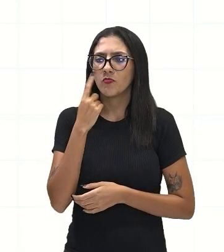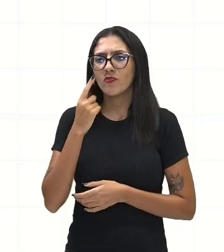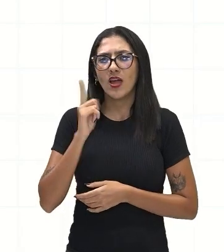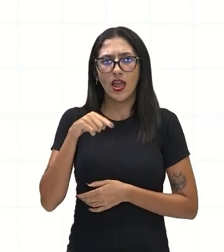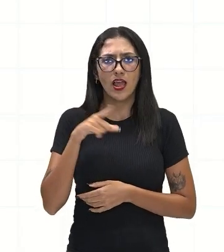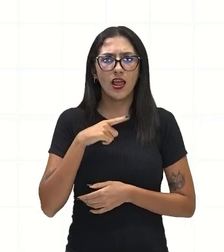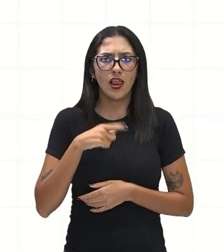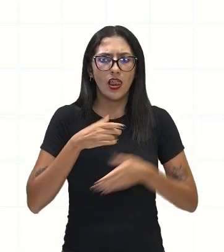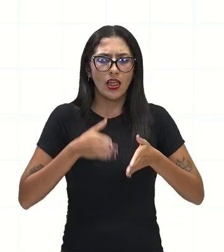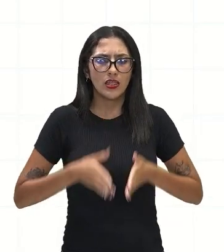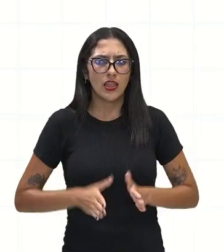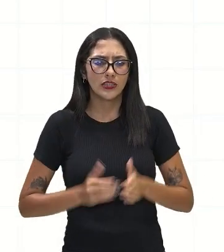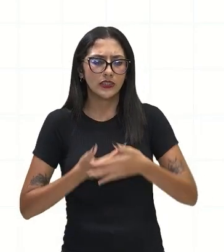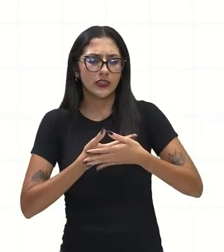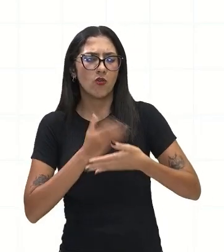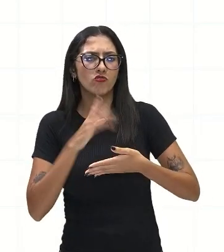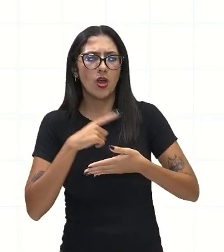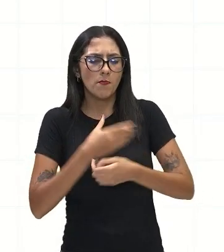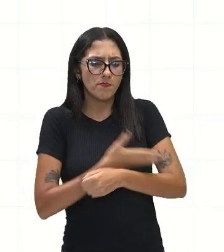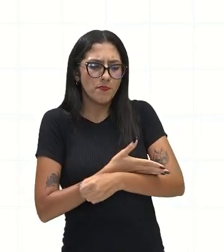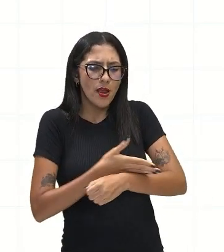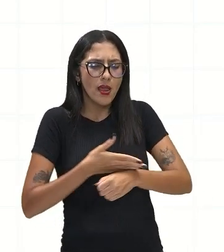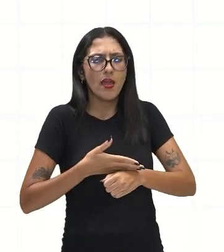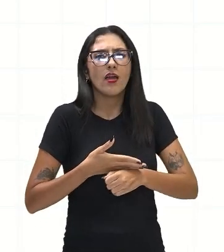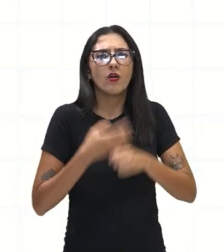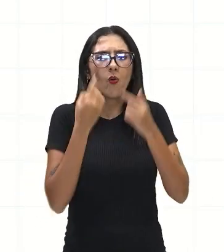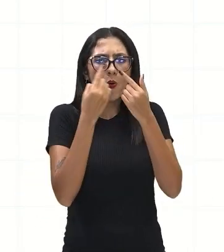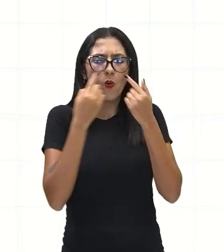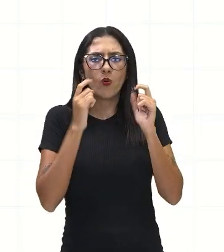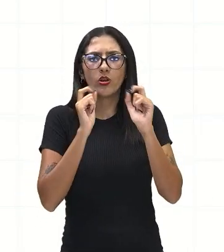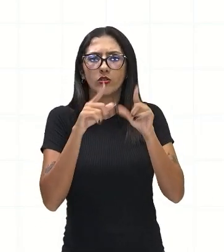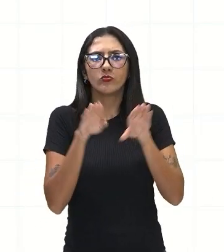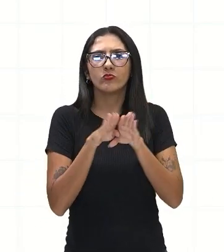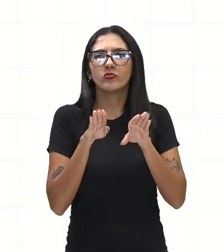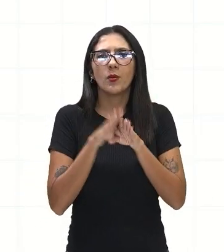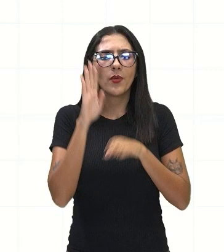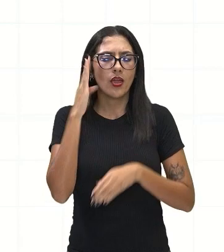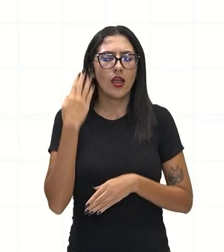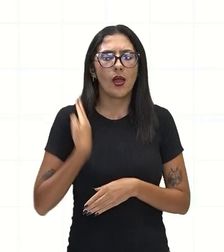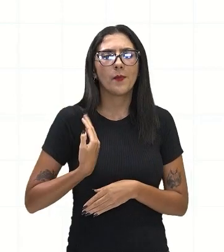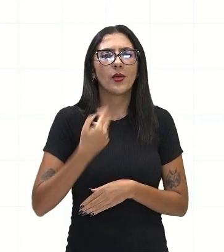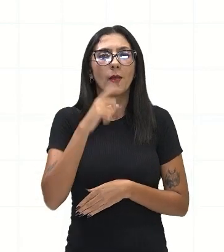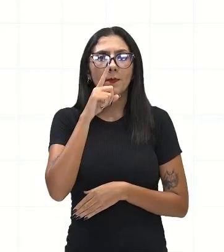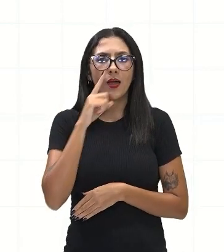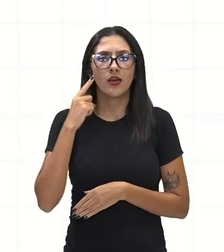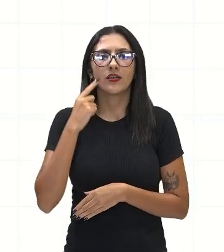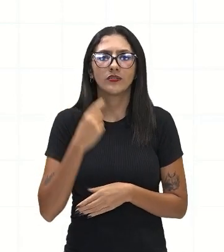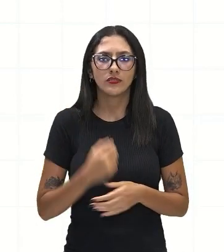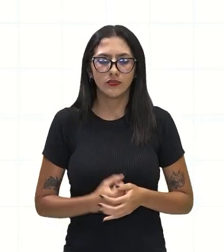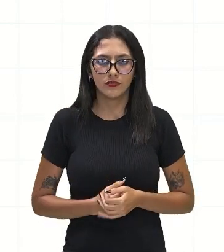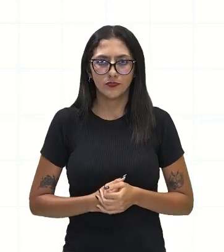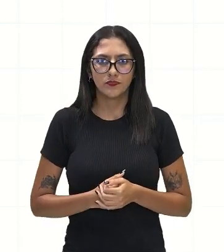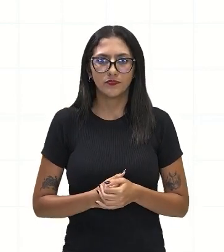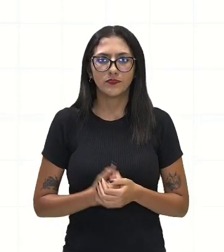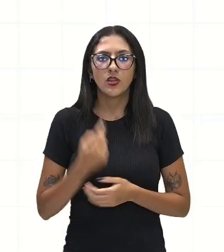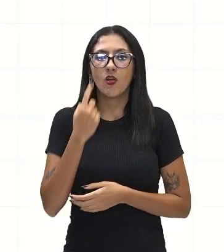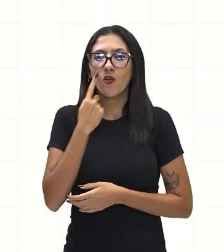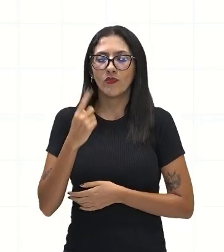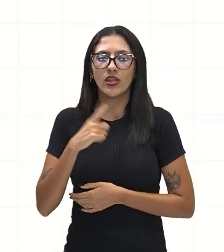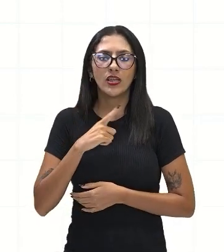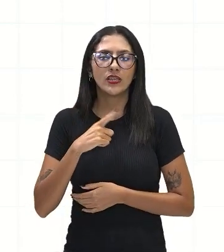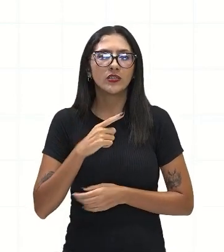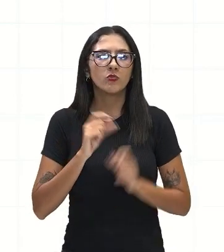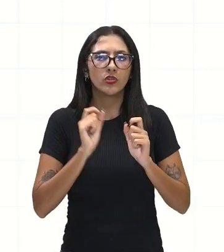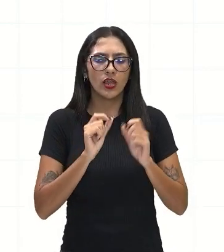e cabelos loiros, quase brancos. Olha, aqui eu tenho o fato, né? O fato está afirmando que ela